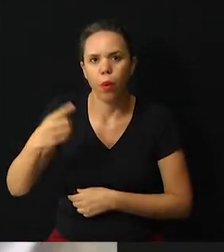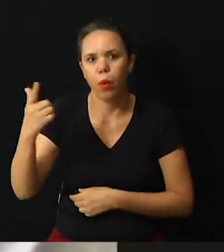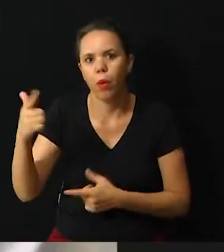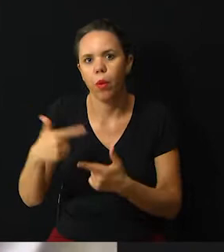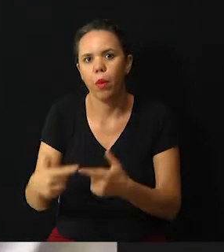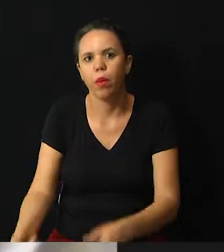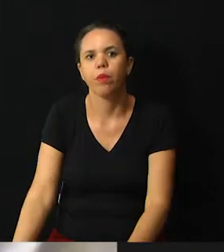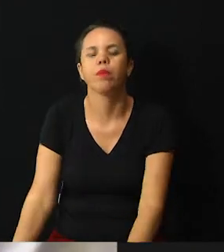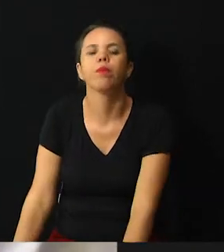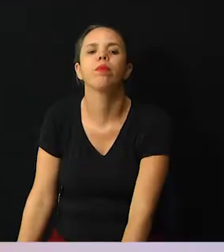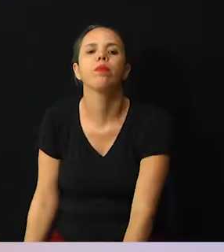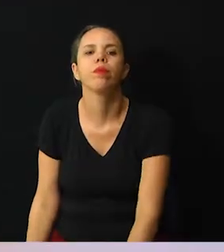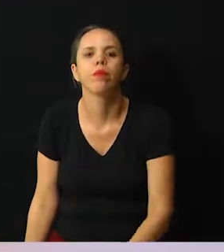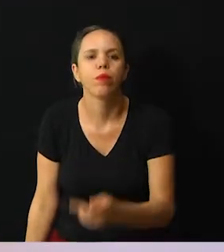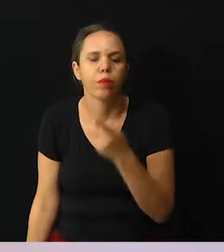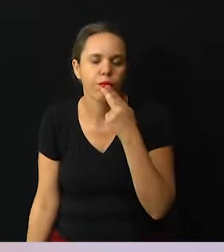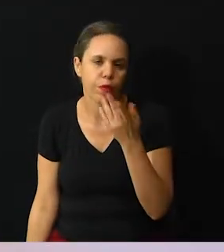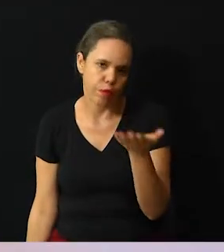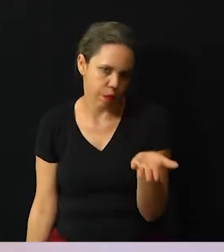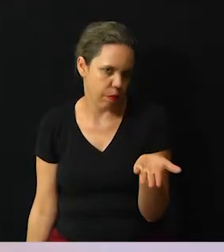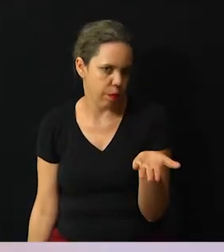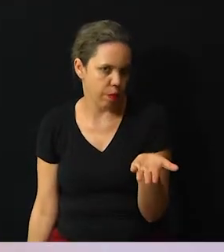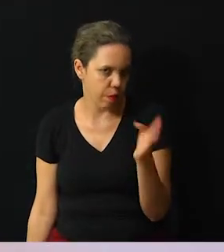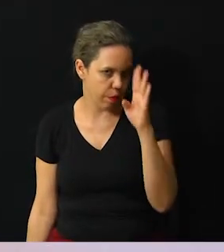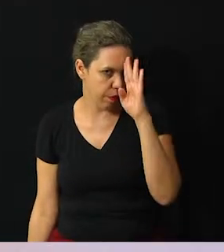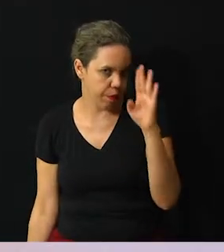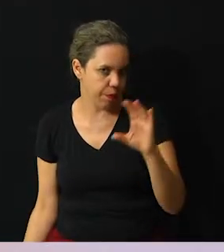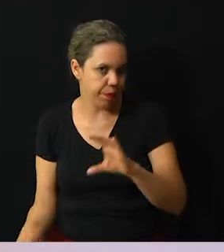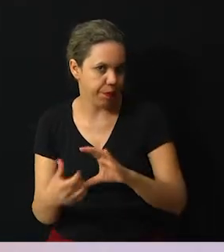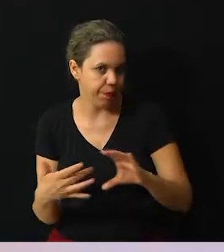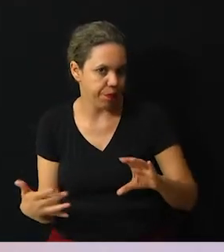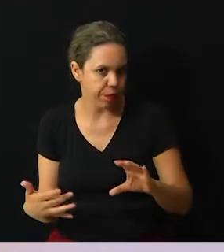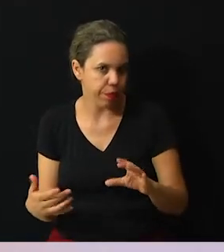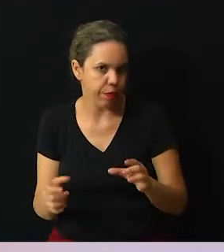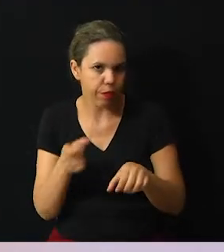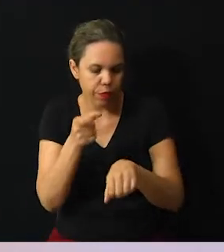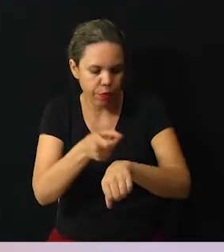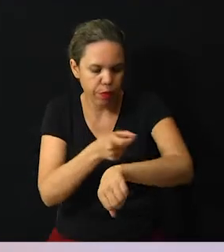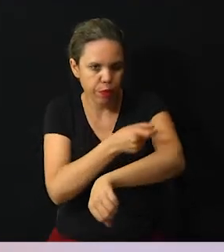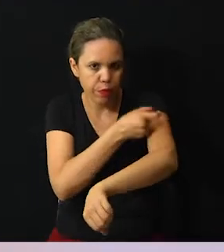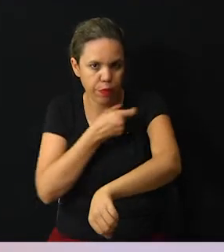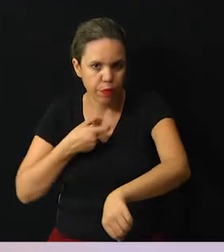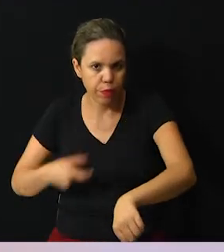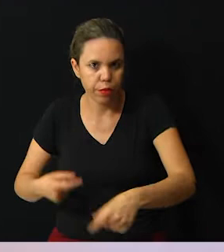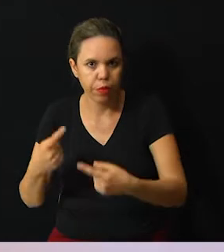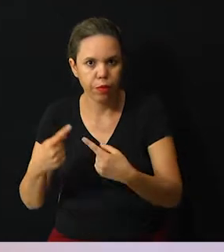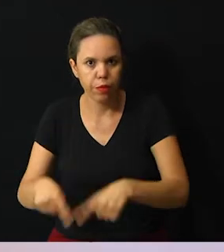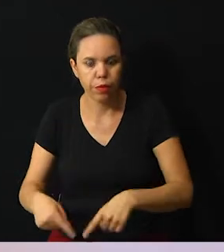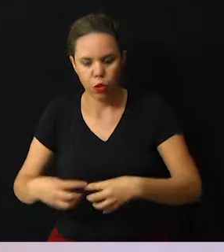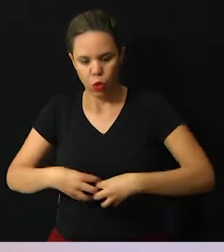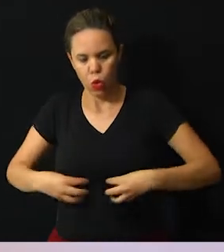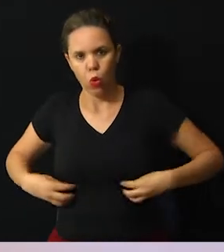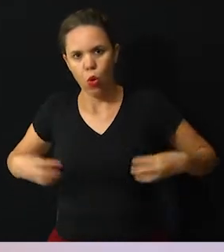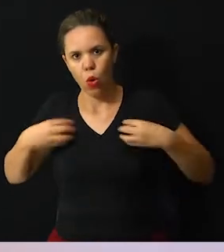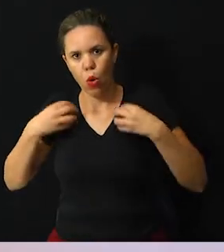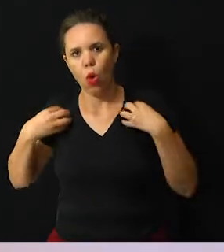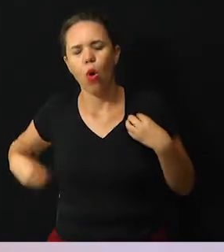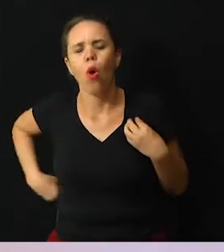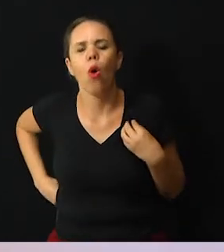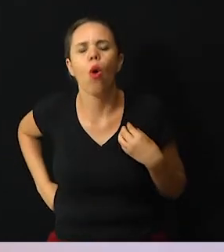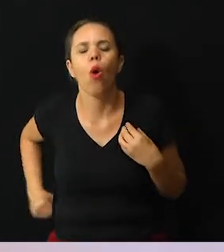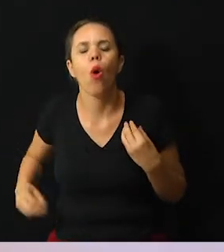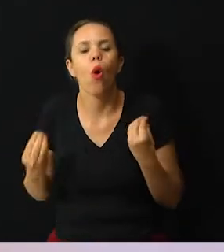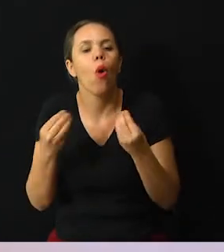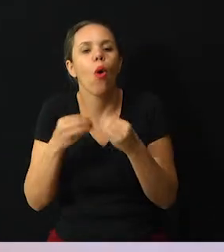outras manifestações. O senhor disse aí, a principal característica são as manchas, mas ele também pode atingir órgãos. Como que ele